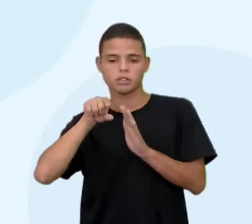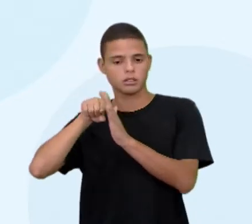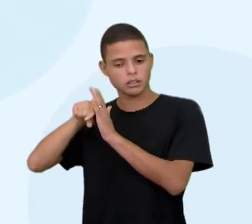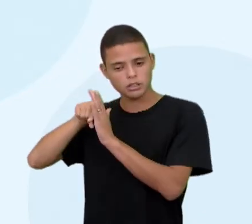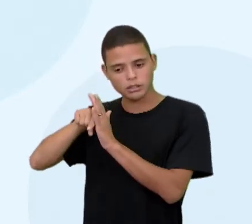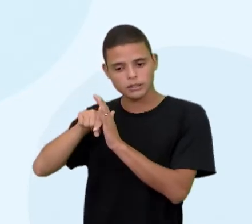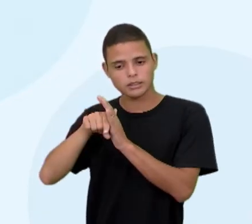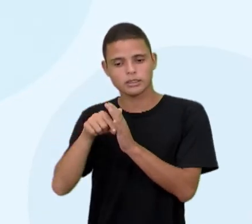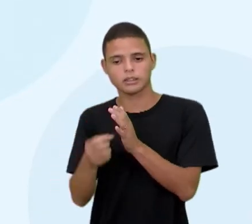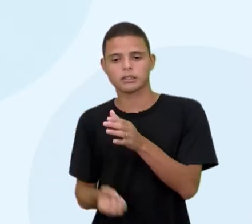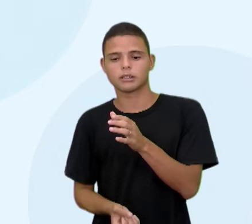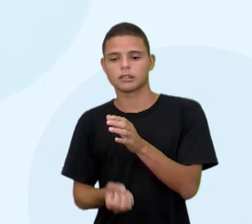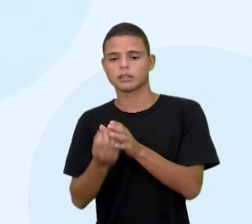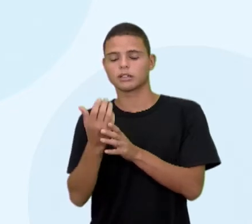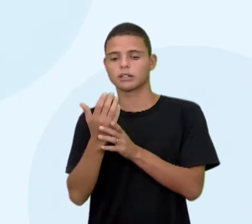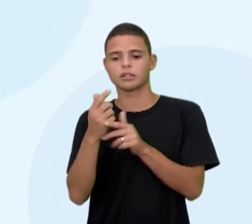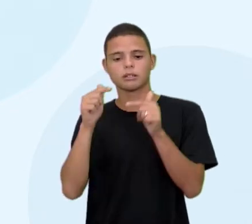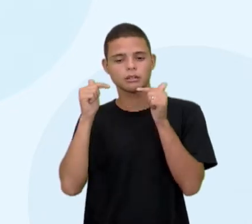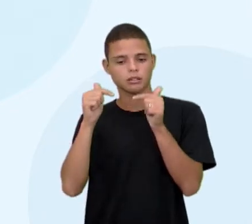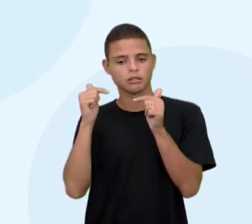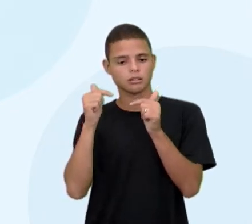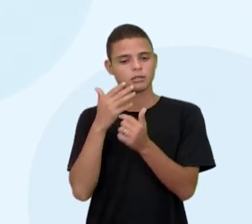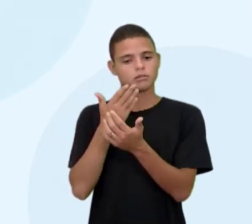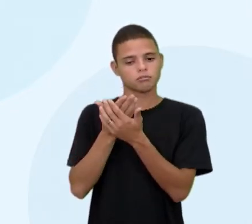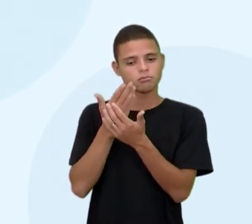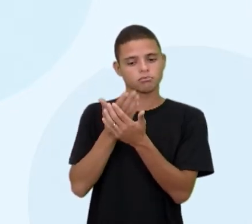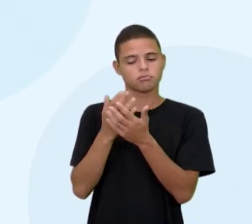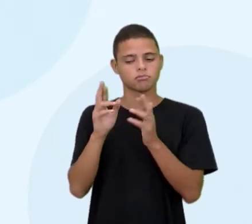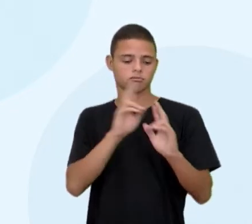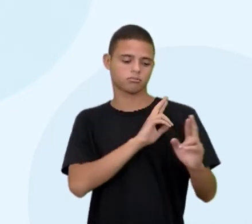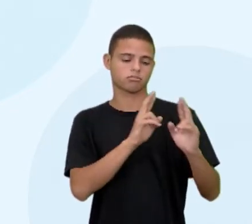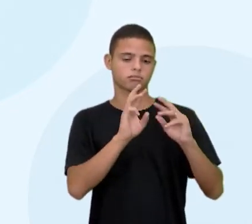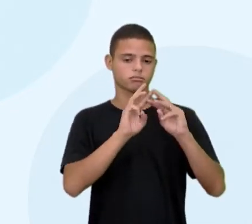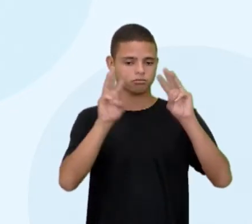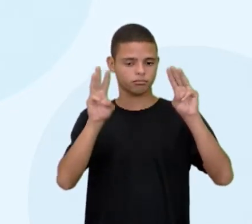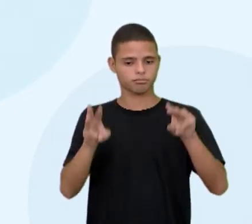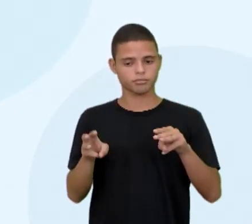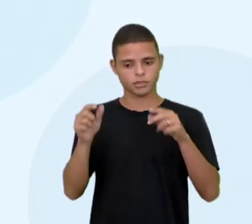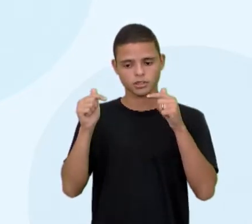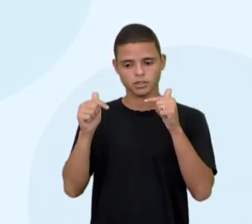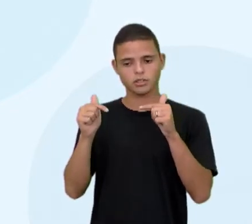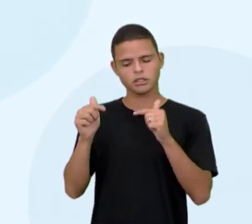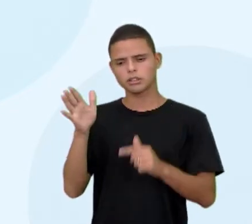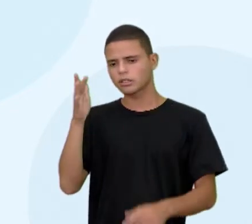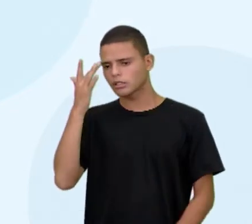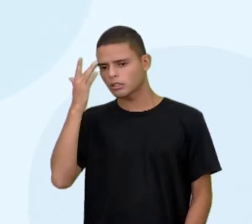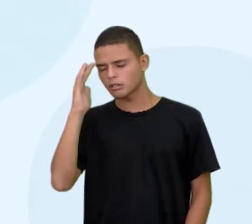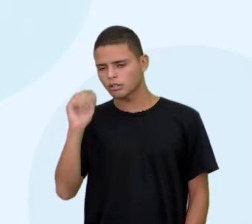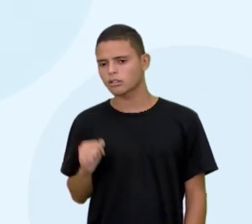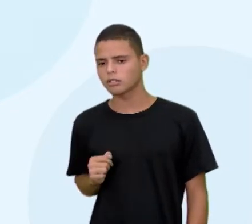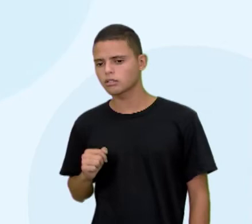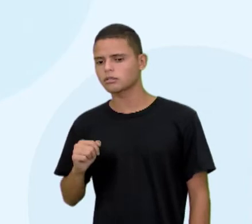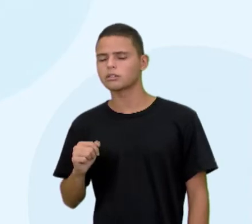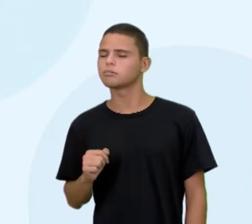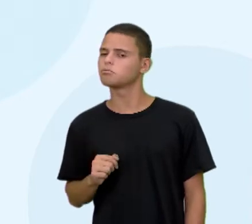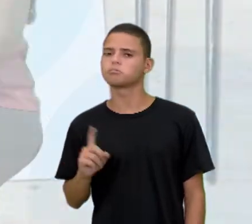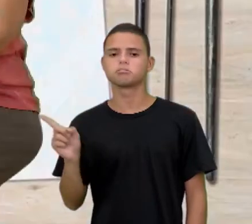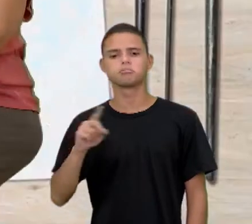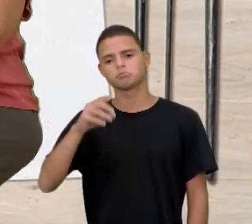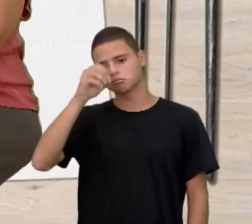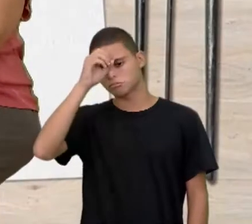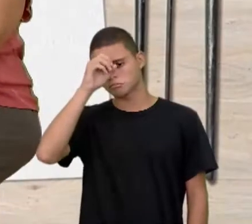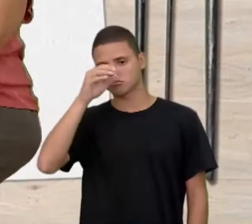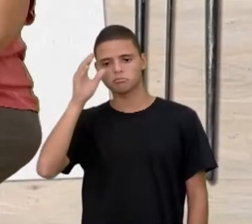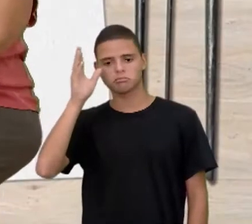pesquisa e criação de memes, um estudo do meio sobre o Museu do Meme. Você sabia, Fernanda, que existe o Museu do Meme? Não sabia e sou curiosíssima,